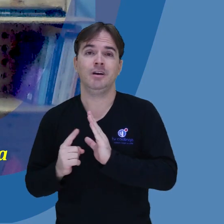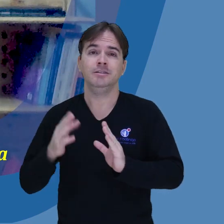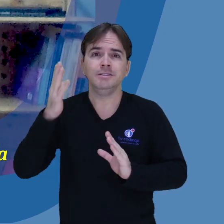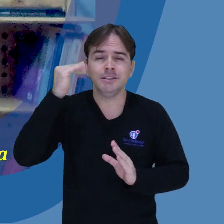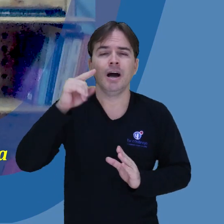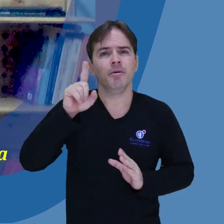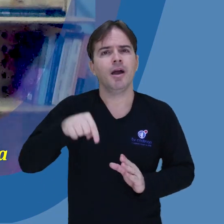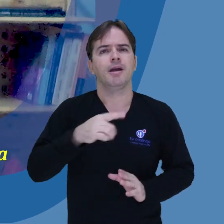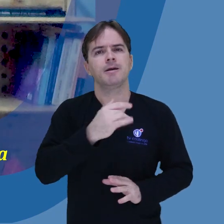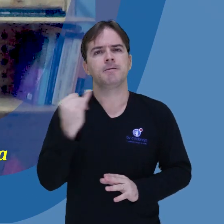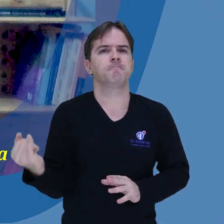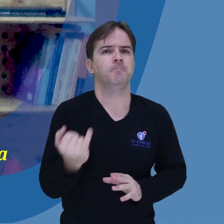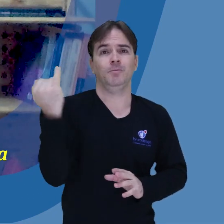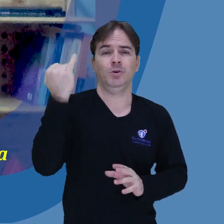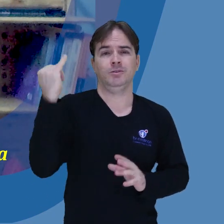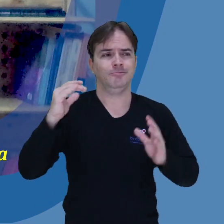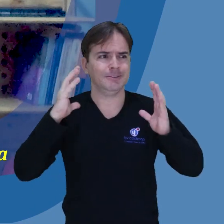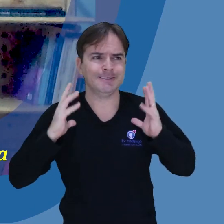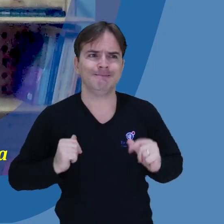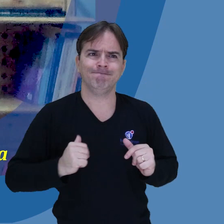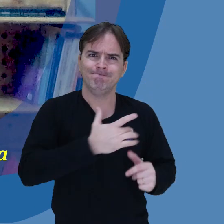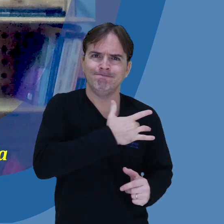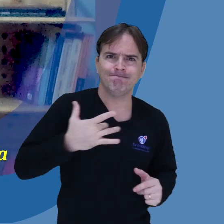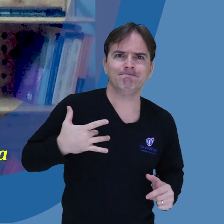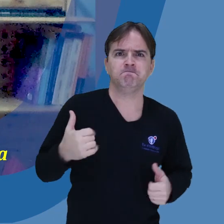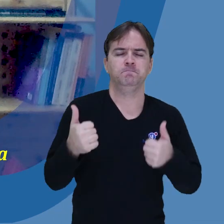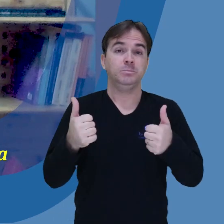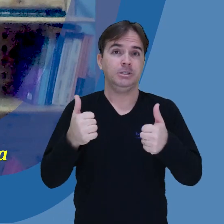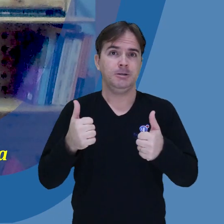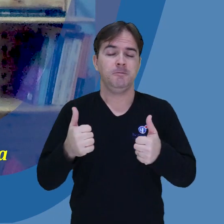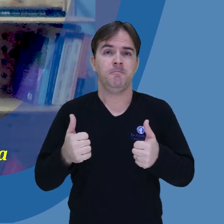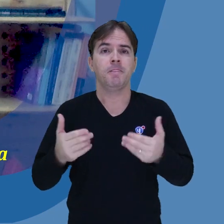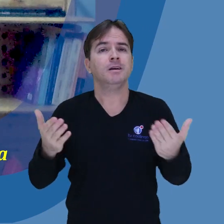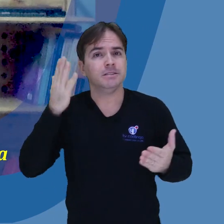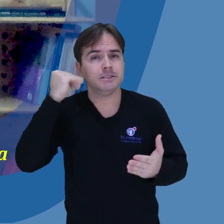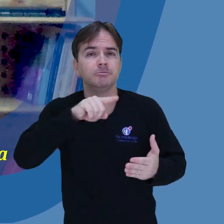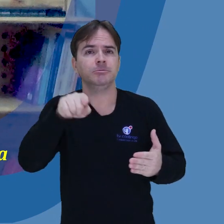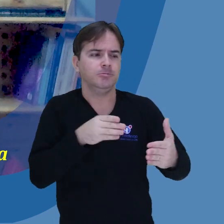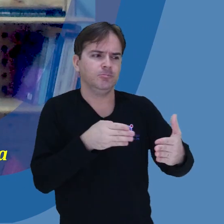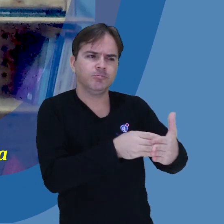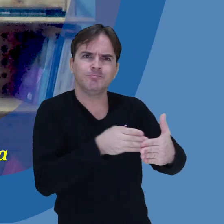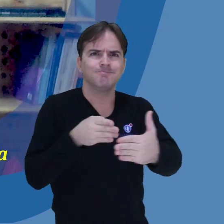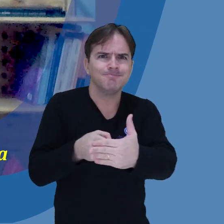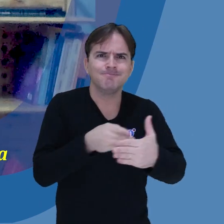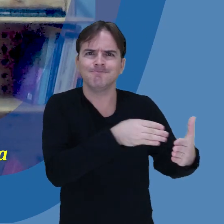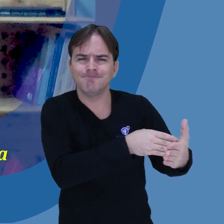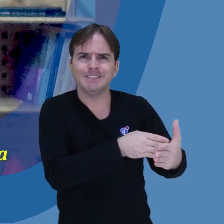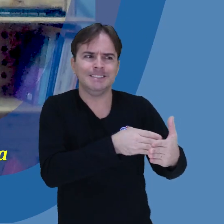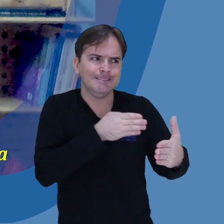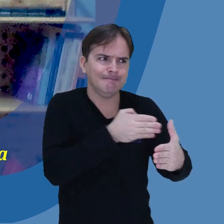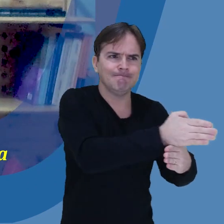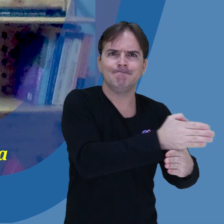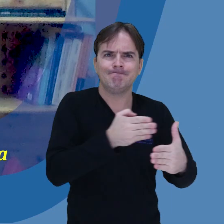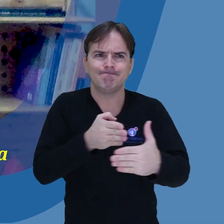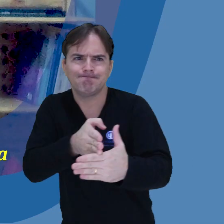importante. Tudo isso torna um desafio que a gente atravesse esse período